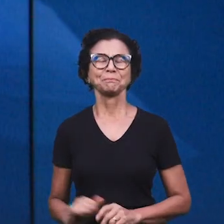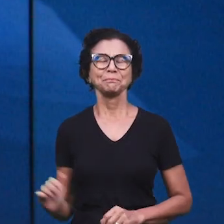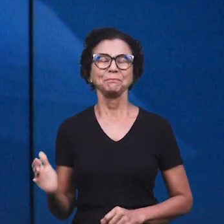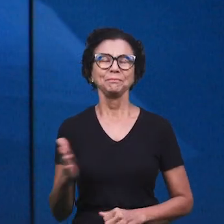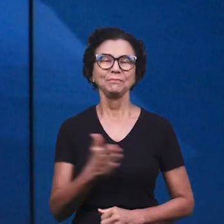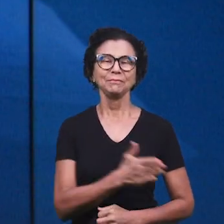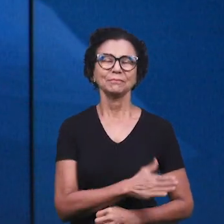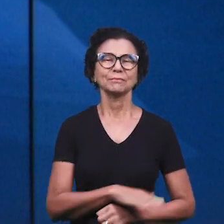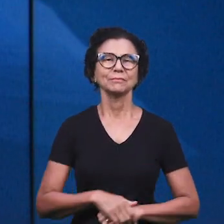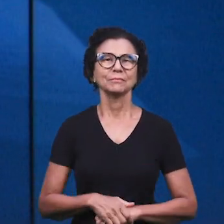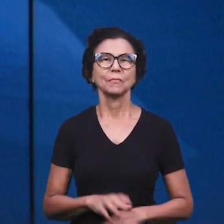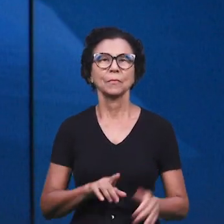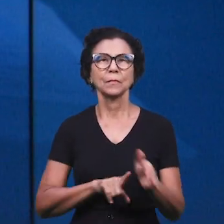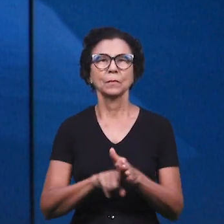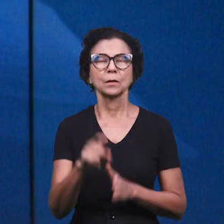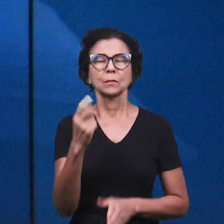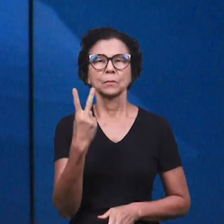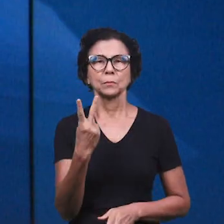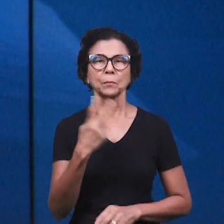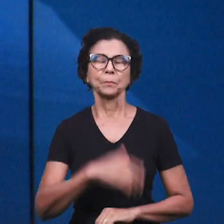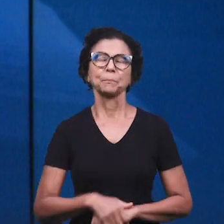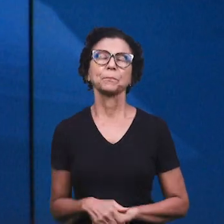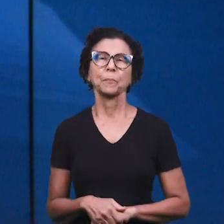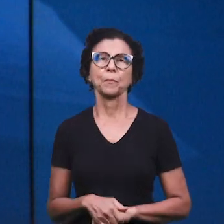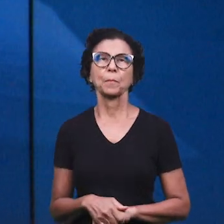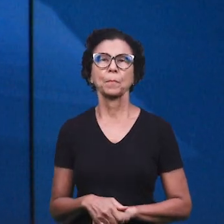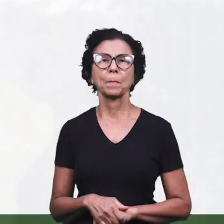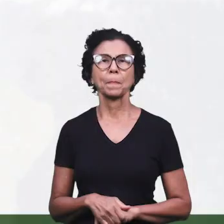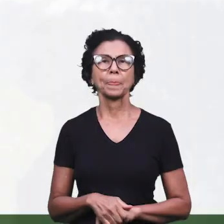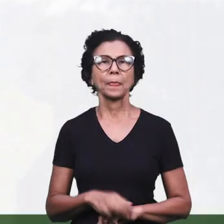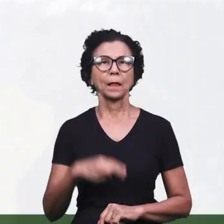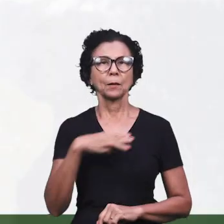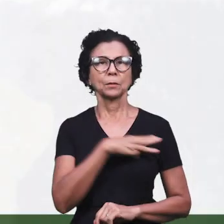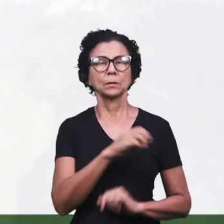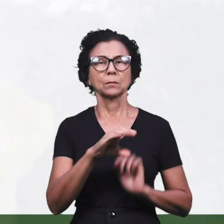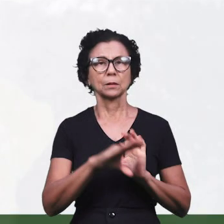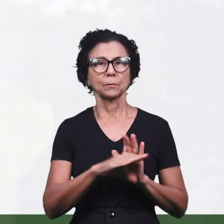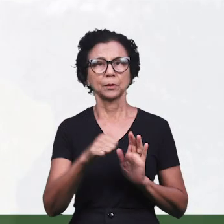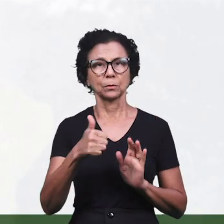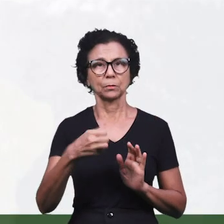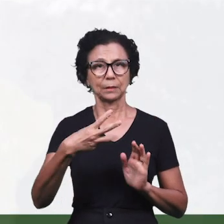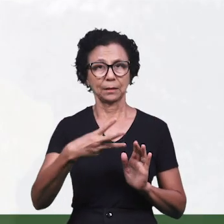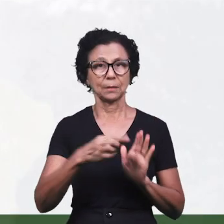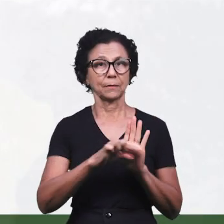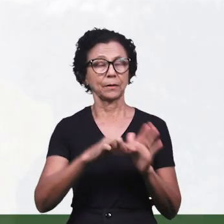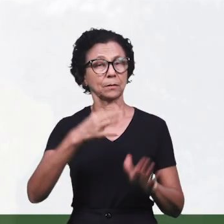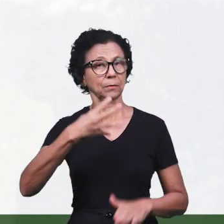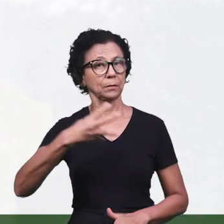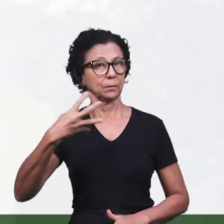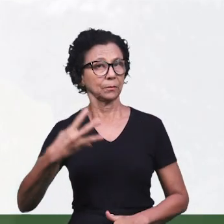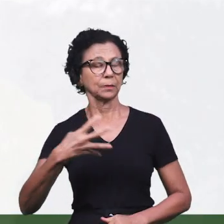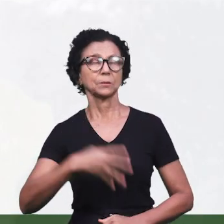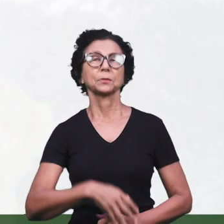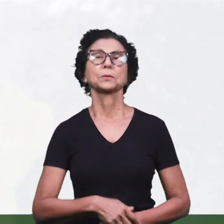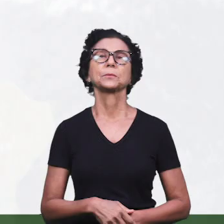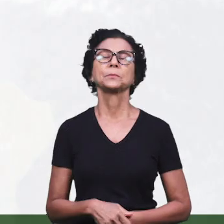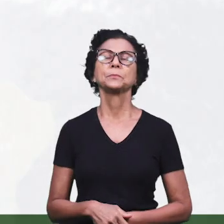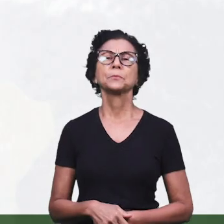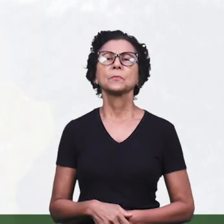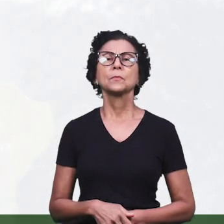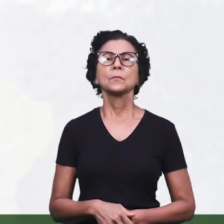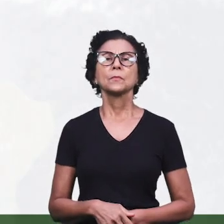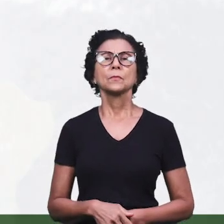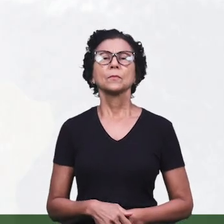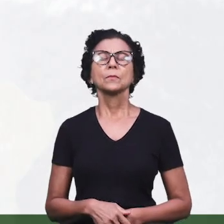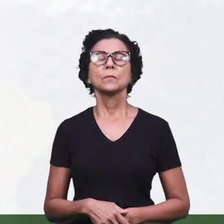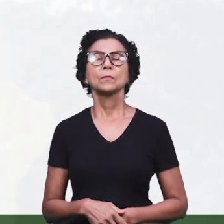irmãos? Vamos então à segunda pergunta, que a segunda diz assim, lendo Mateus capítulo 13, agora verso 44, vemos